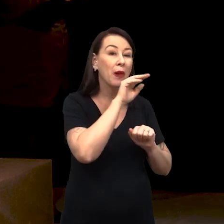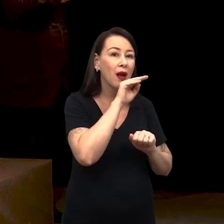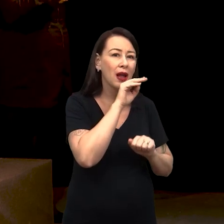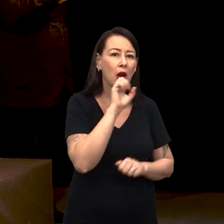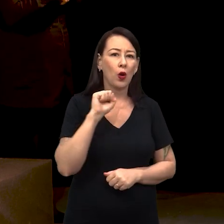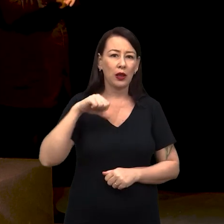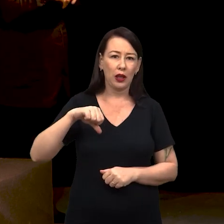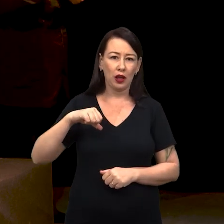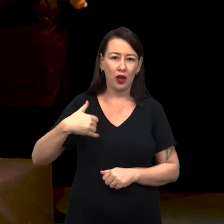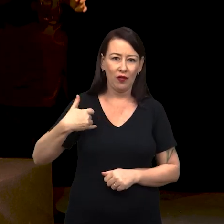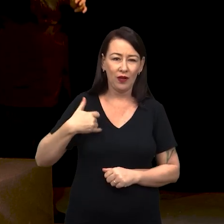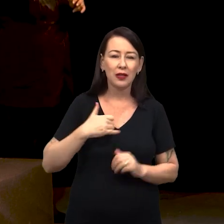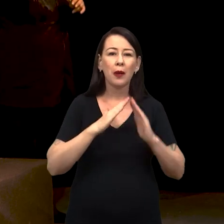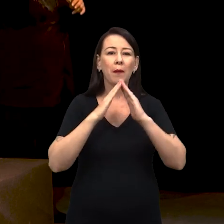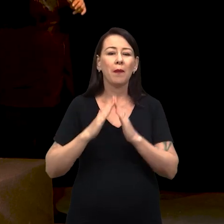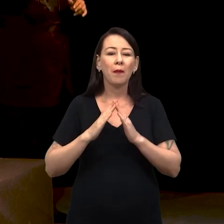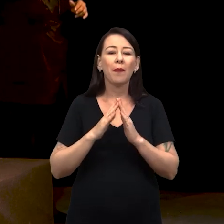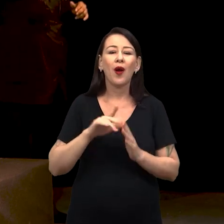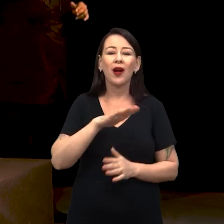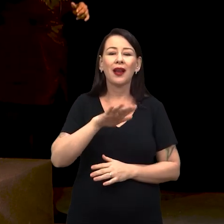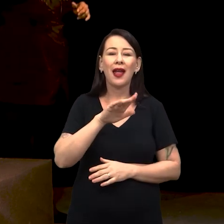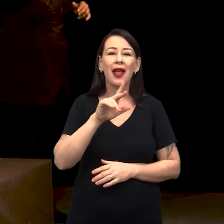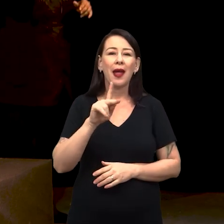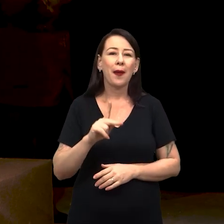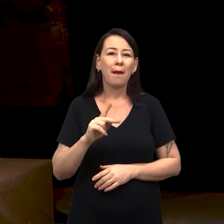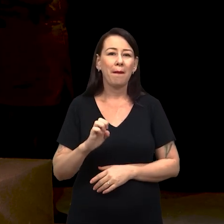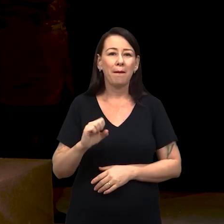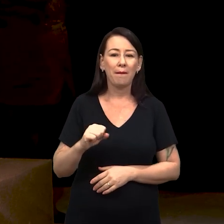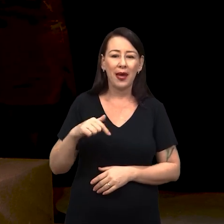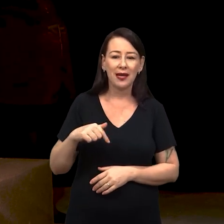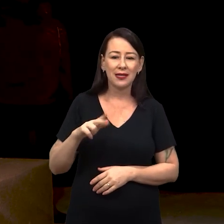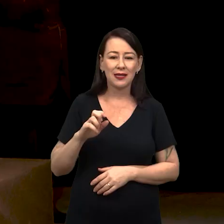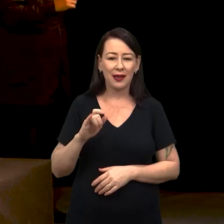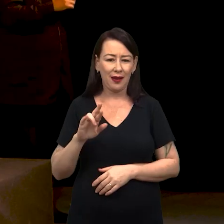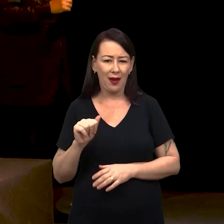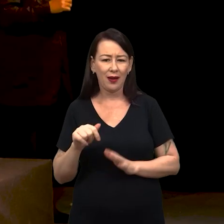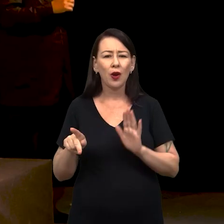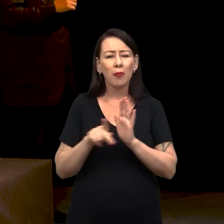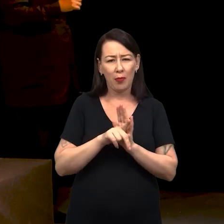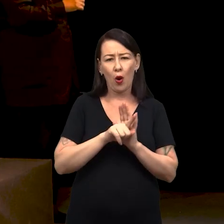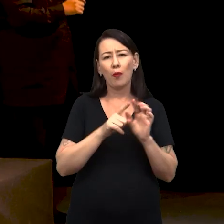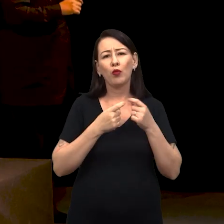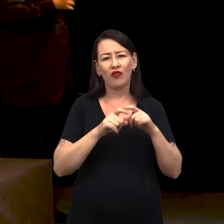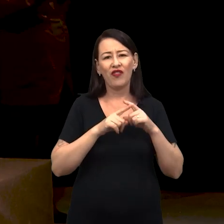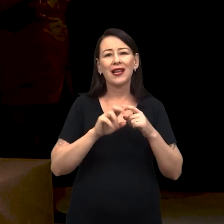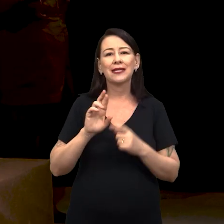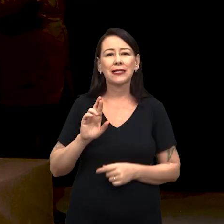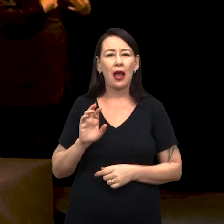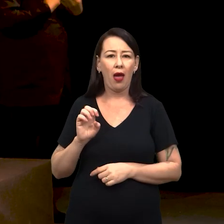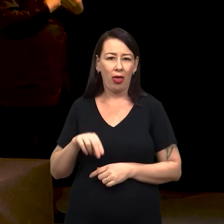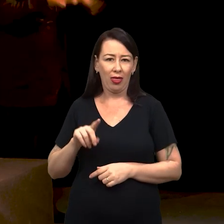com 89 anos, morando em Pesqueira, região da Renda, Renascença. E eu fui